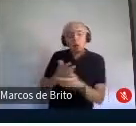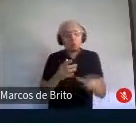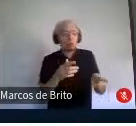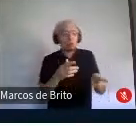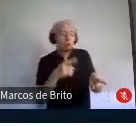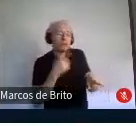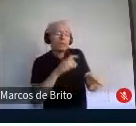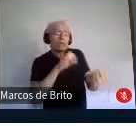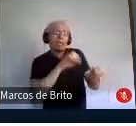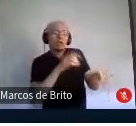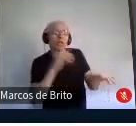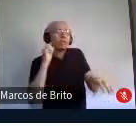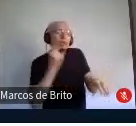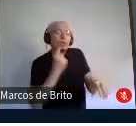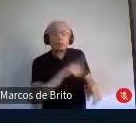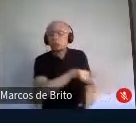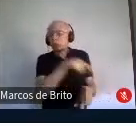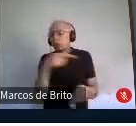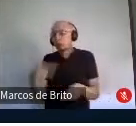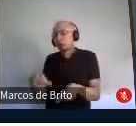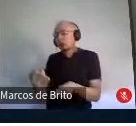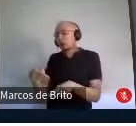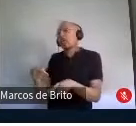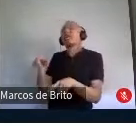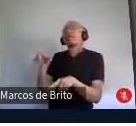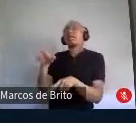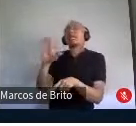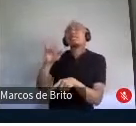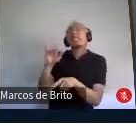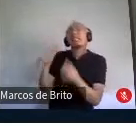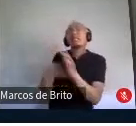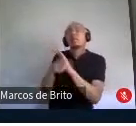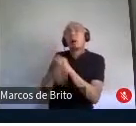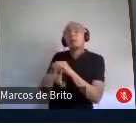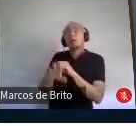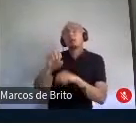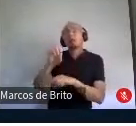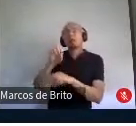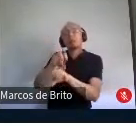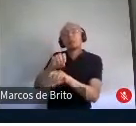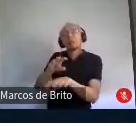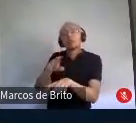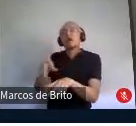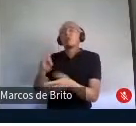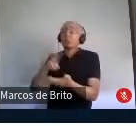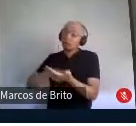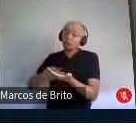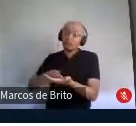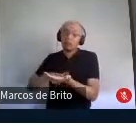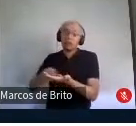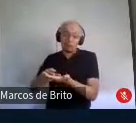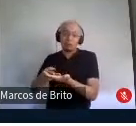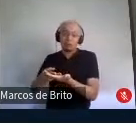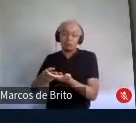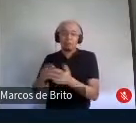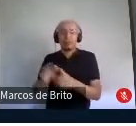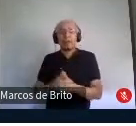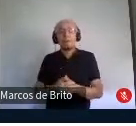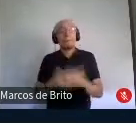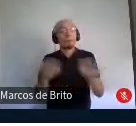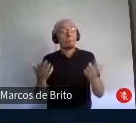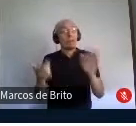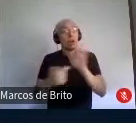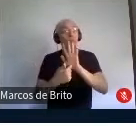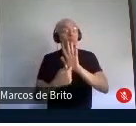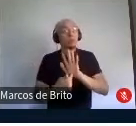e outros sobre as ciências educacionais e os estudos da tradução. Agora eu vou mostrar